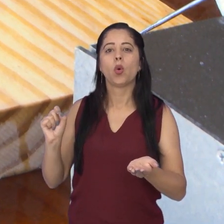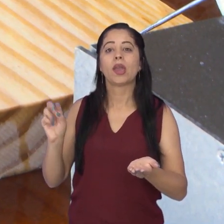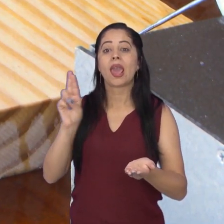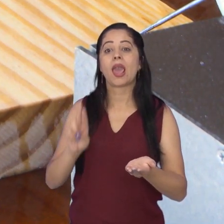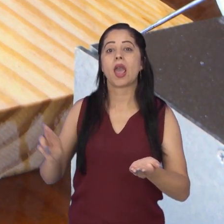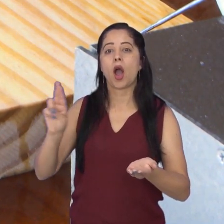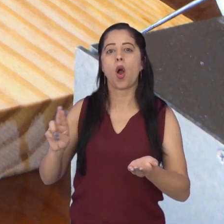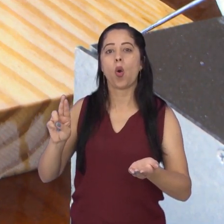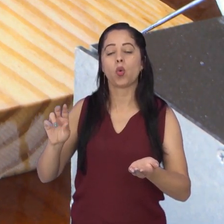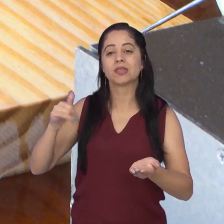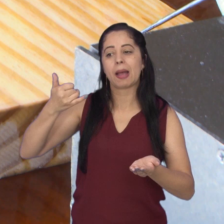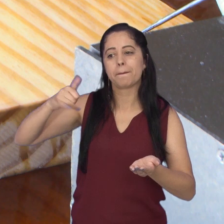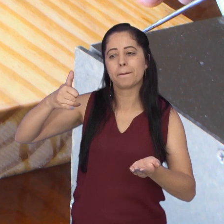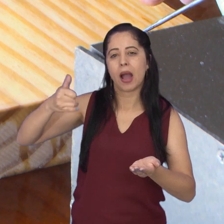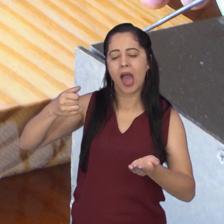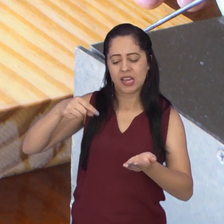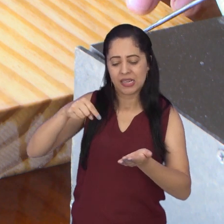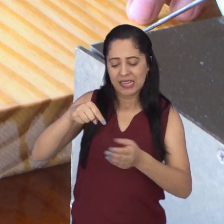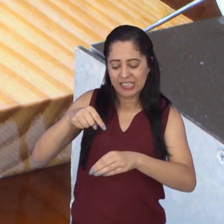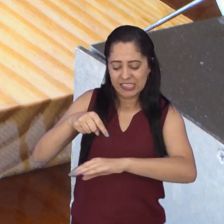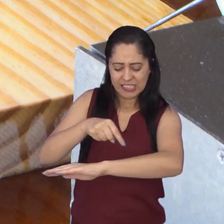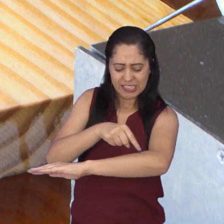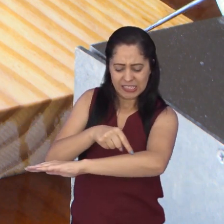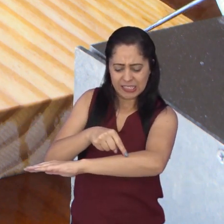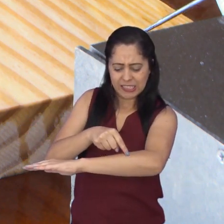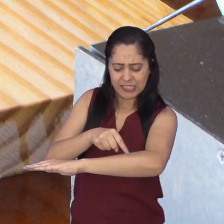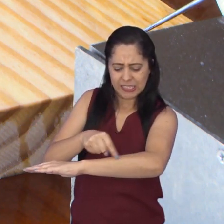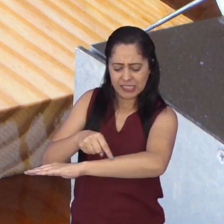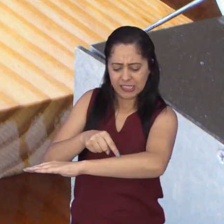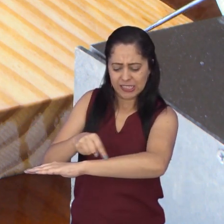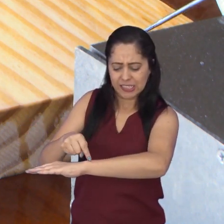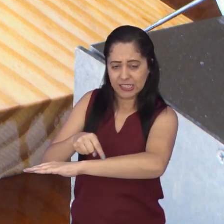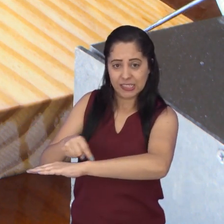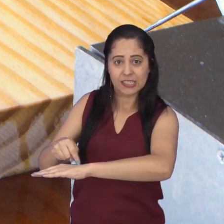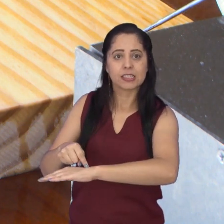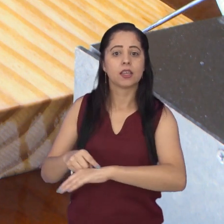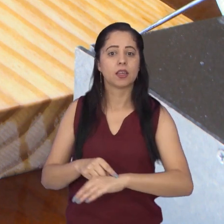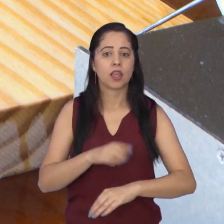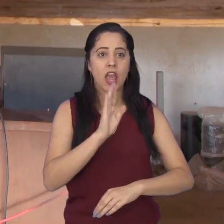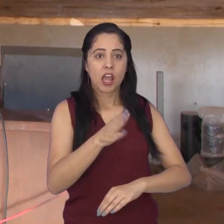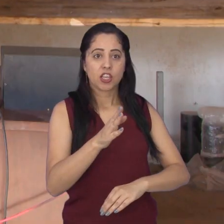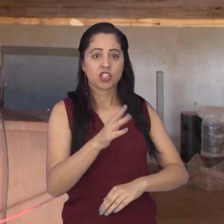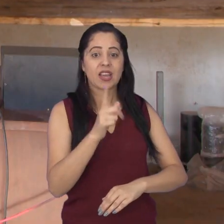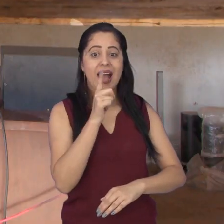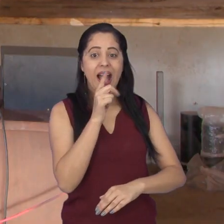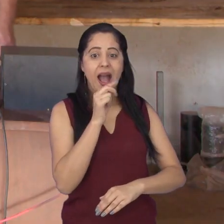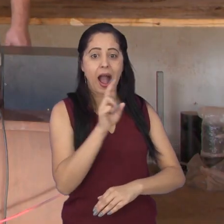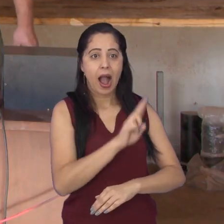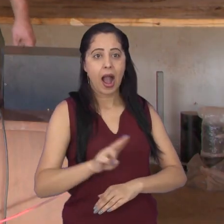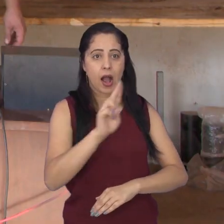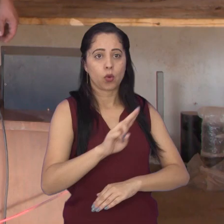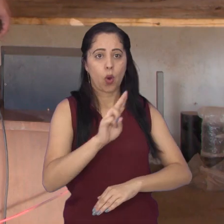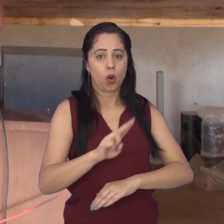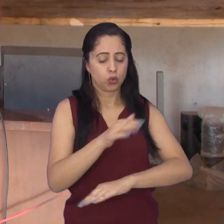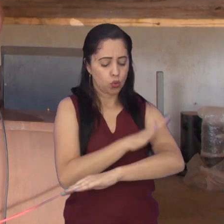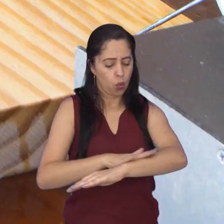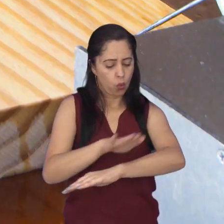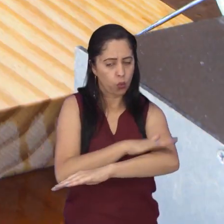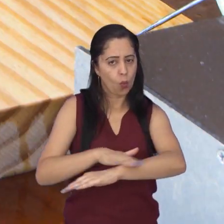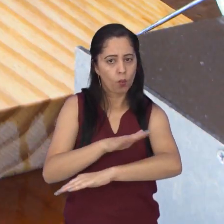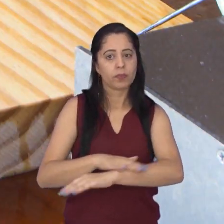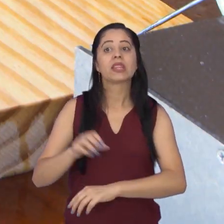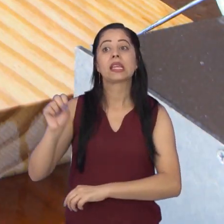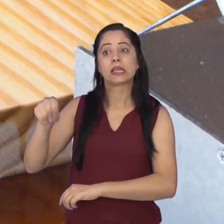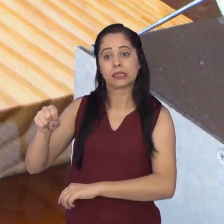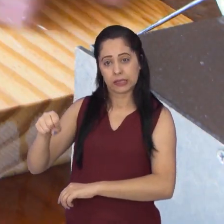onde é aplicada uma carga de 10.000 volts na madeira que cria formas fractais. Você já molhou aqui a água, isso é para facilitar o processo? Isso é uma